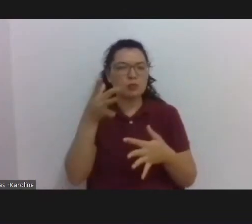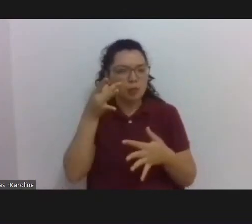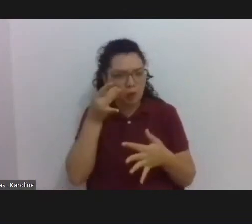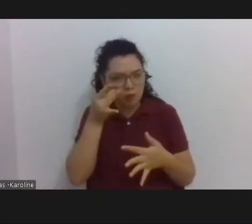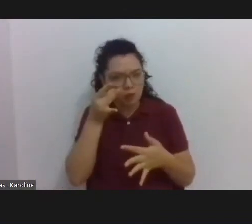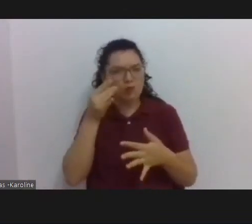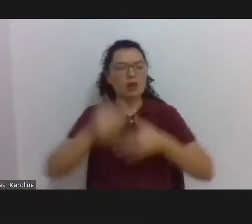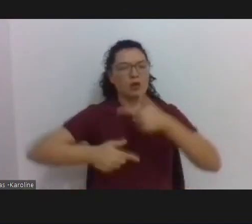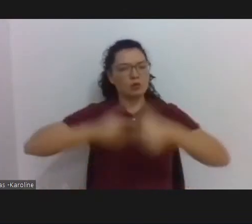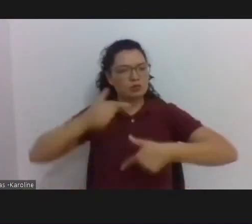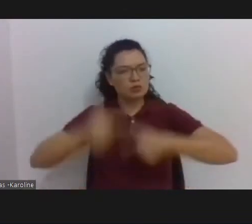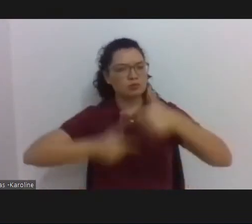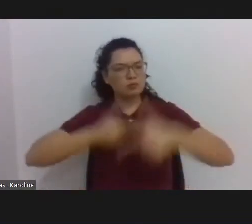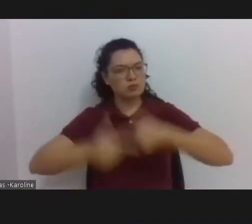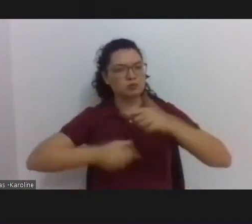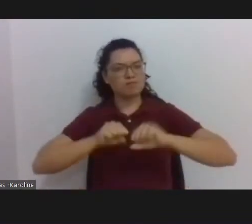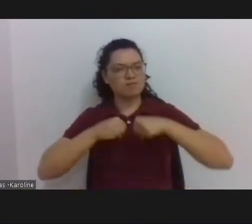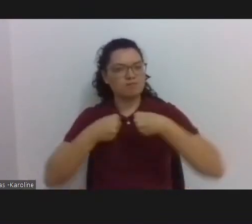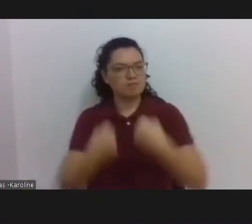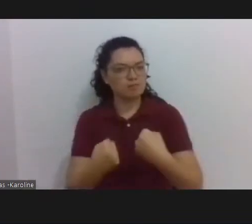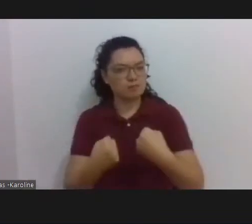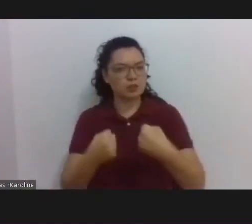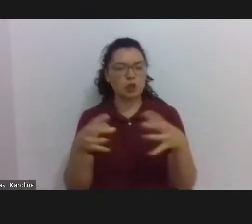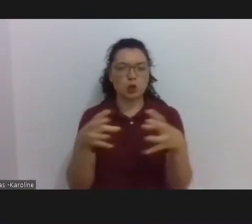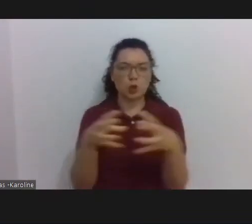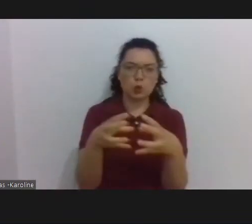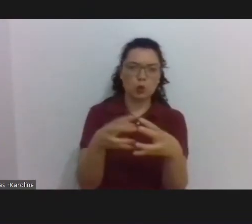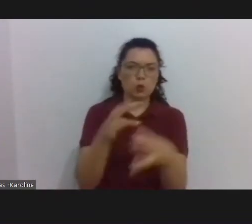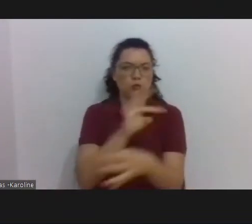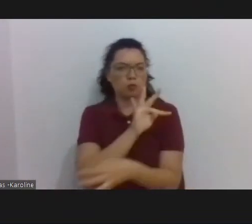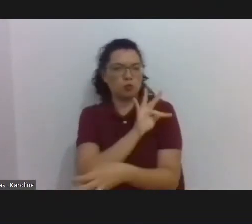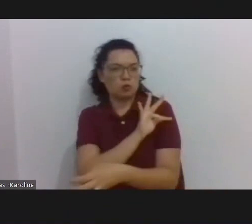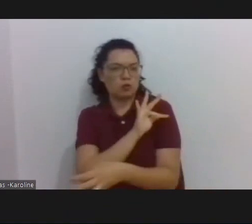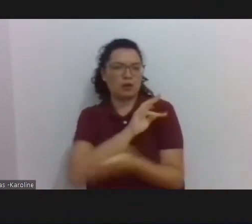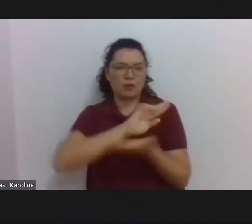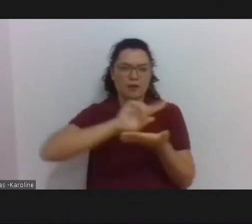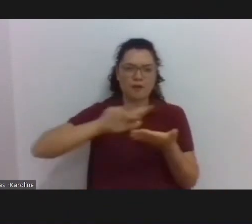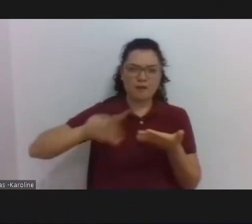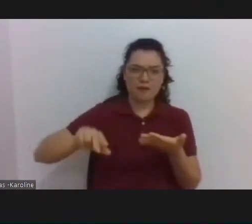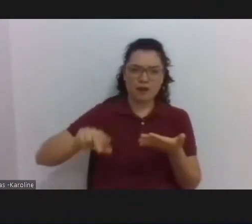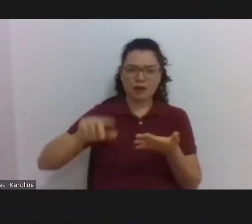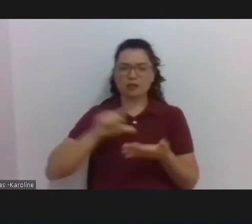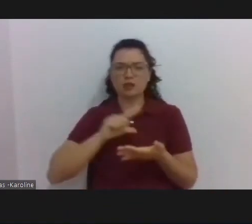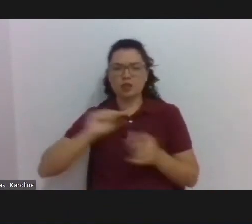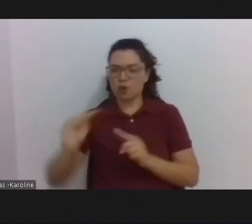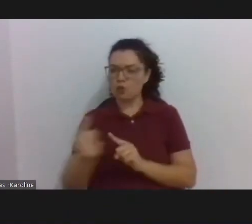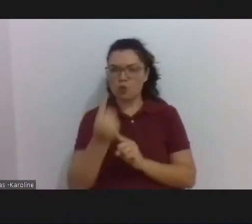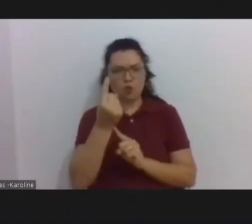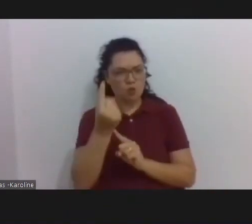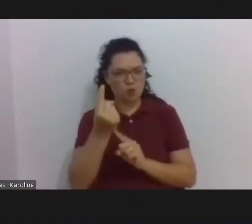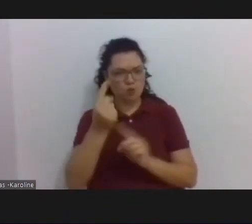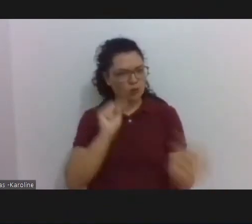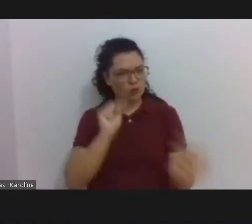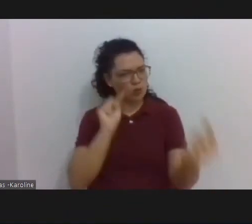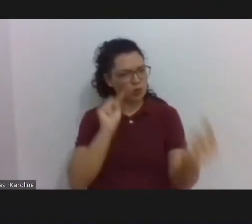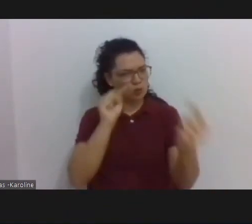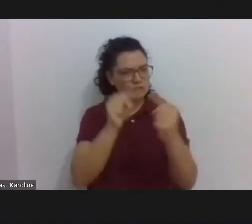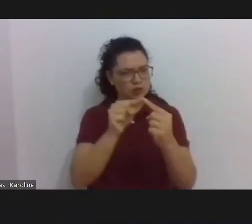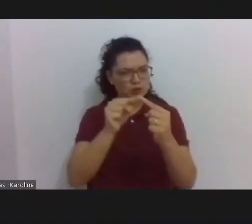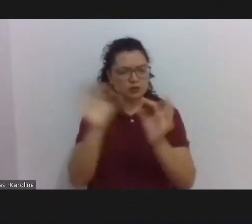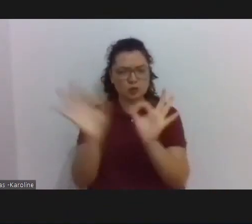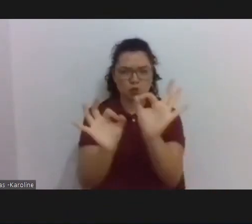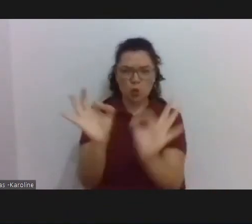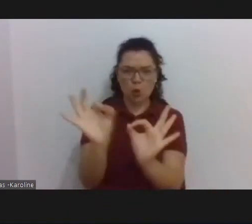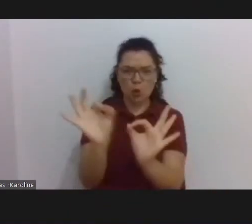colegas, docentes, técnicos e discentes, com o único objetivo que foi de organizar o melhor evento possível